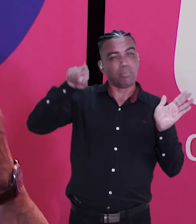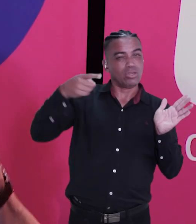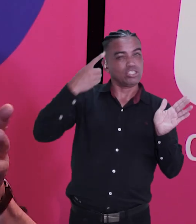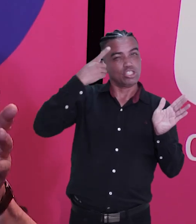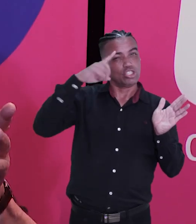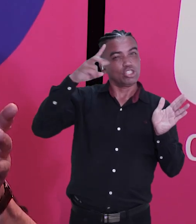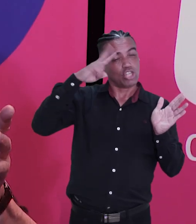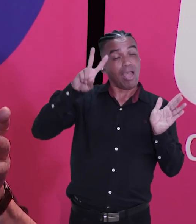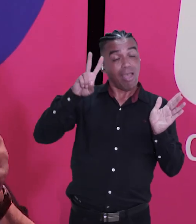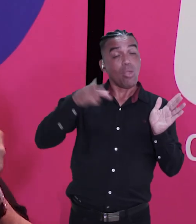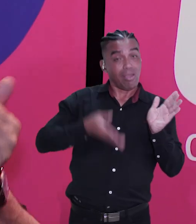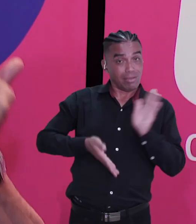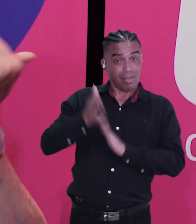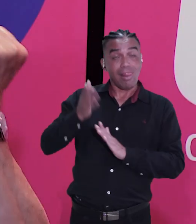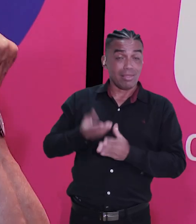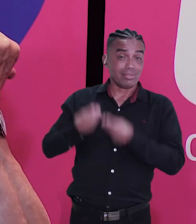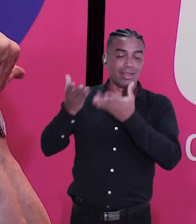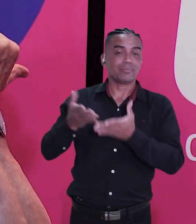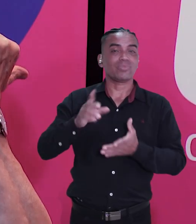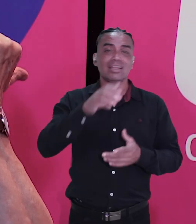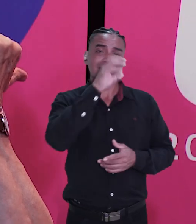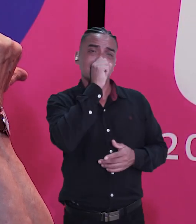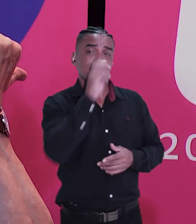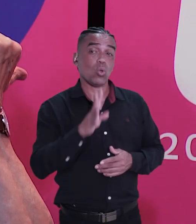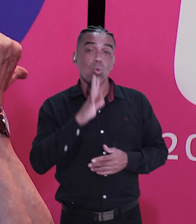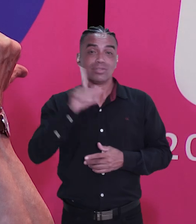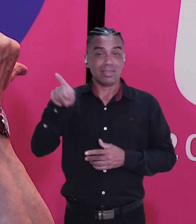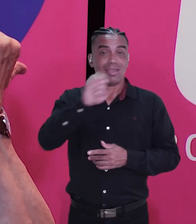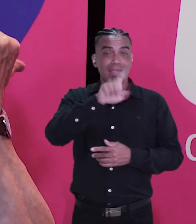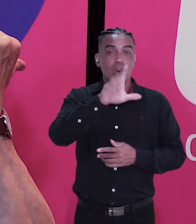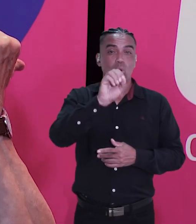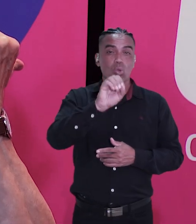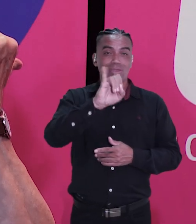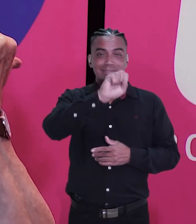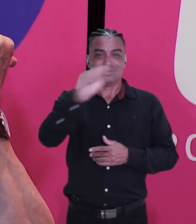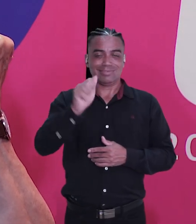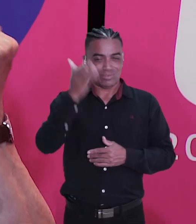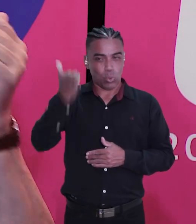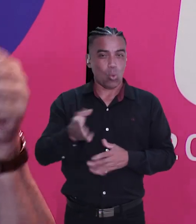dias, que eu ia passar o fim de semana inteiro. Mas aí, no sábado, eu conheci a Heloísa. E aí,